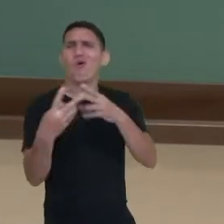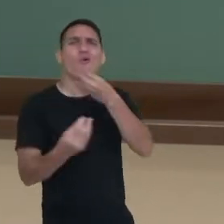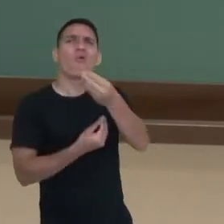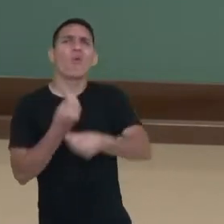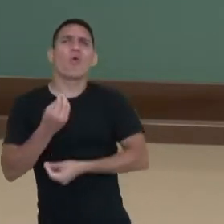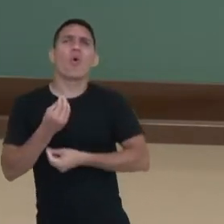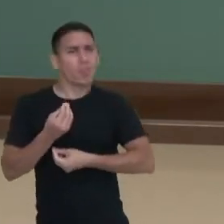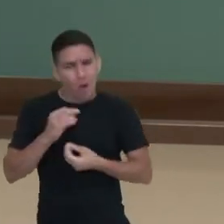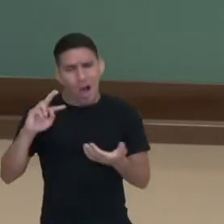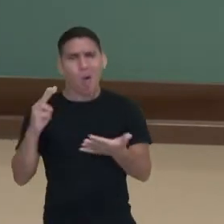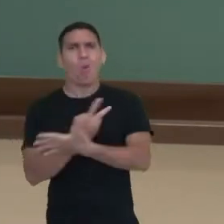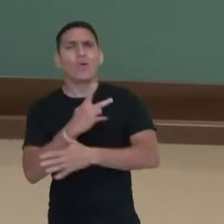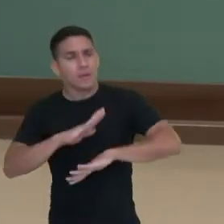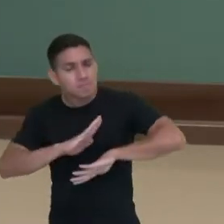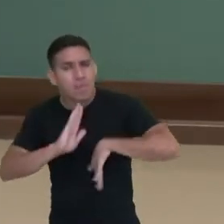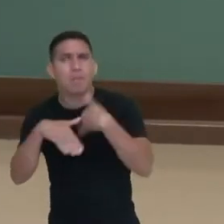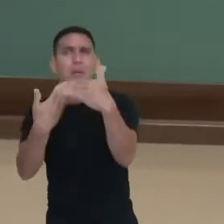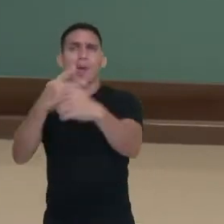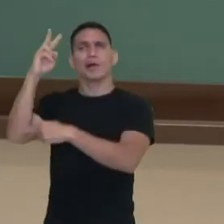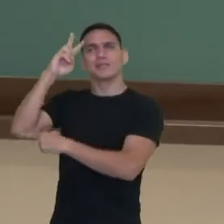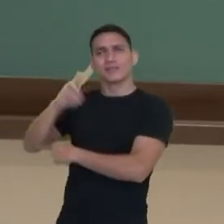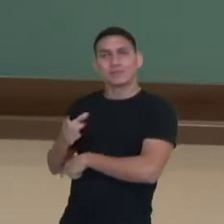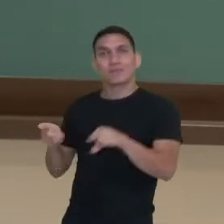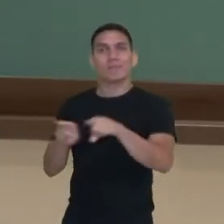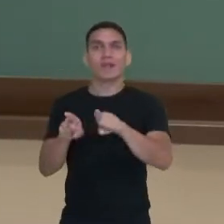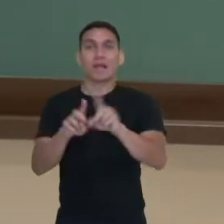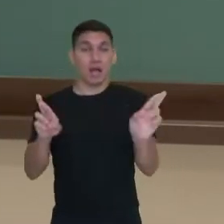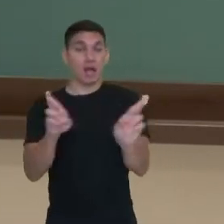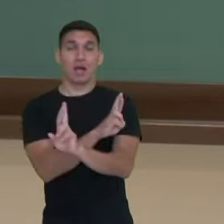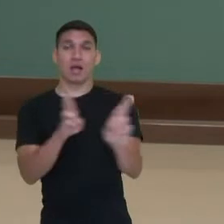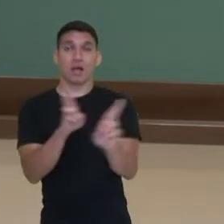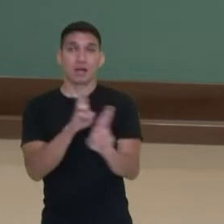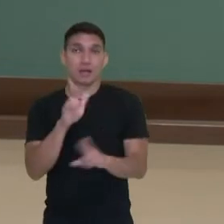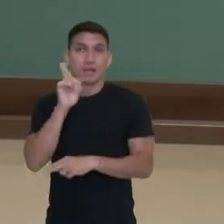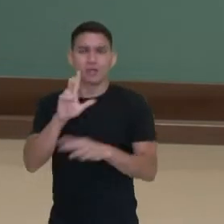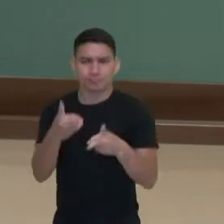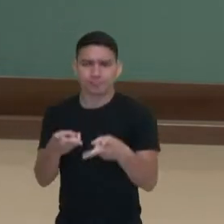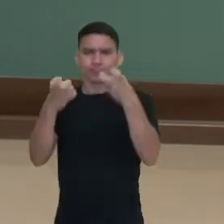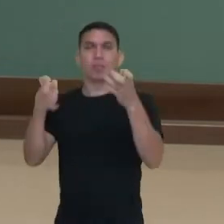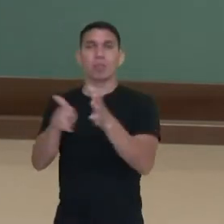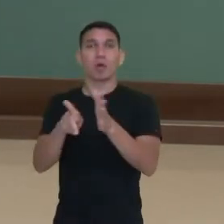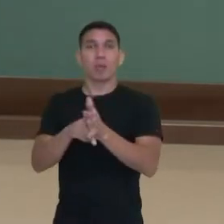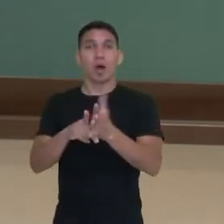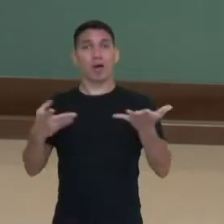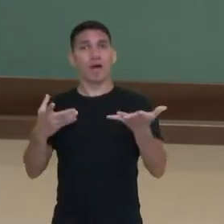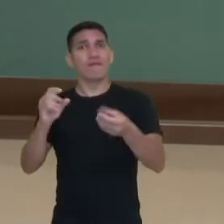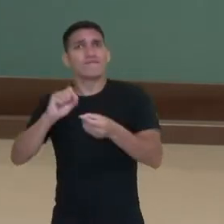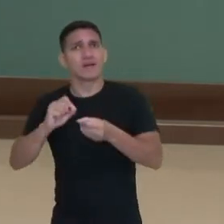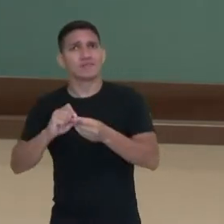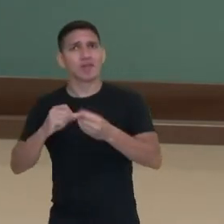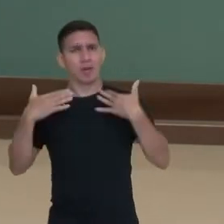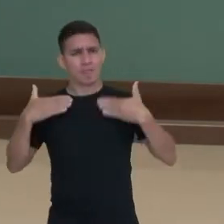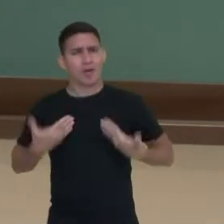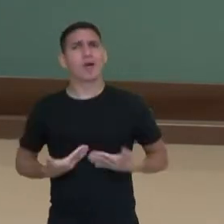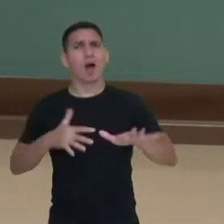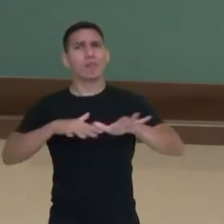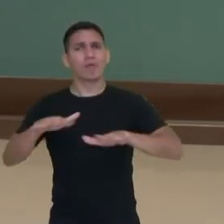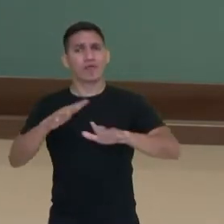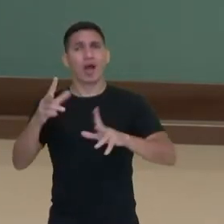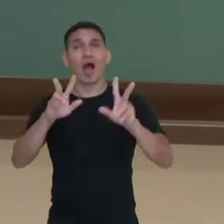a evolução histórica, e as relações que a gente tem dessa atividade física com o meio